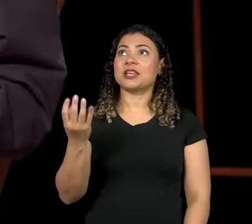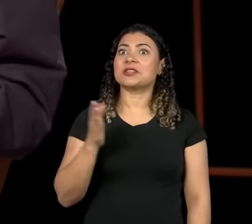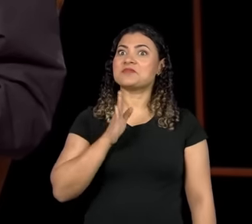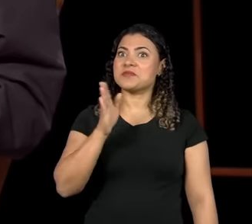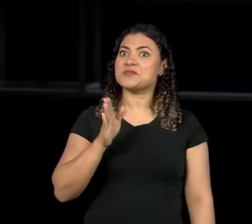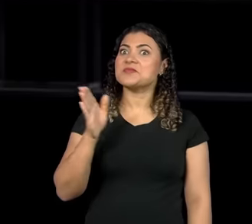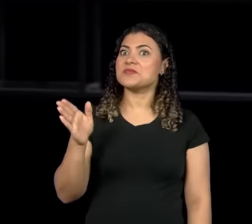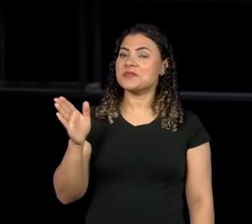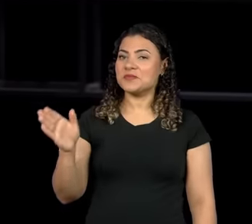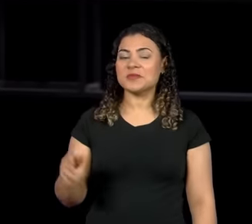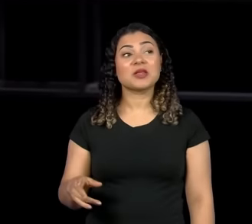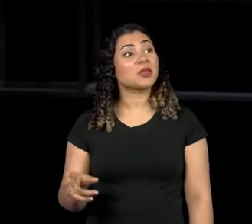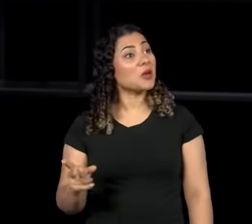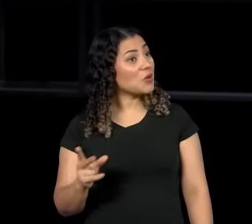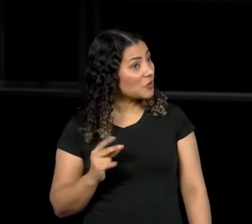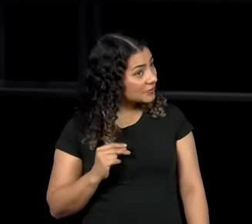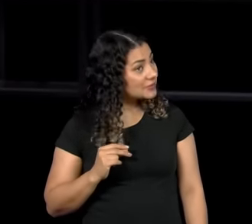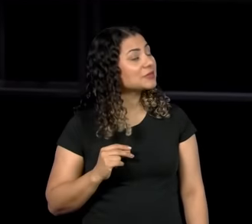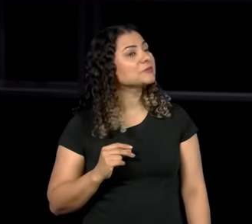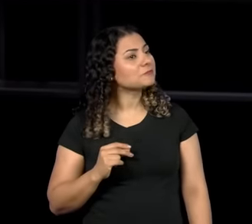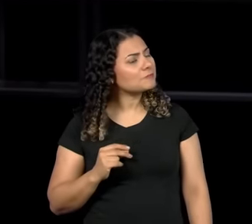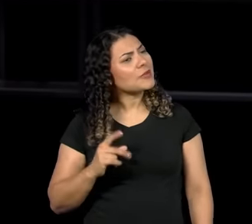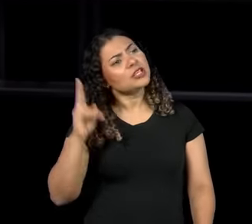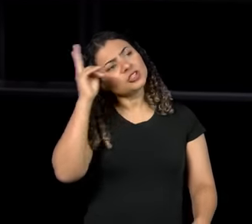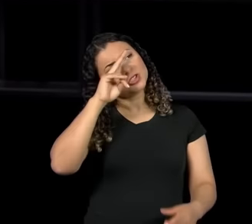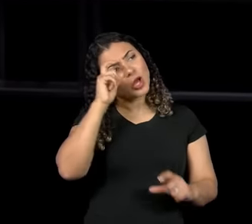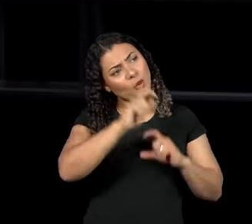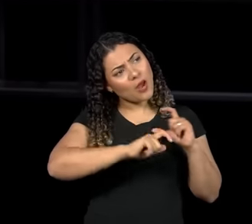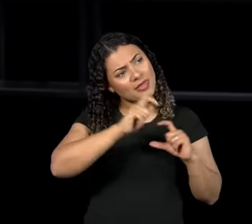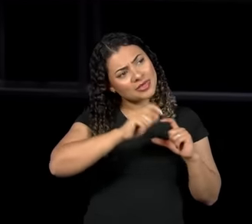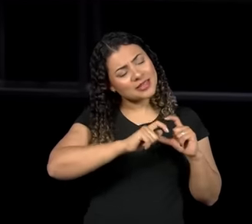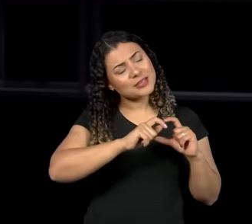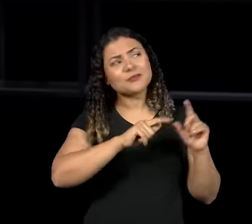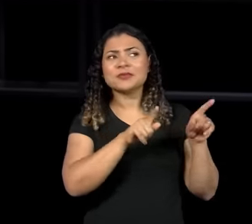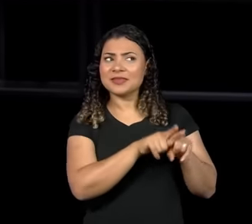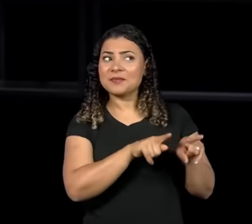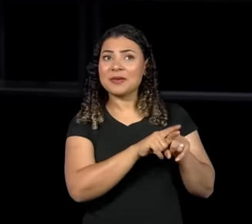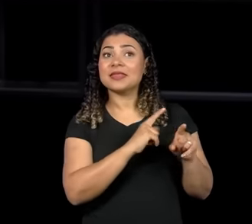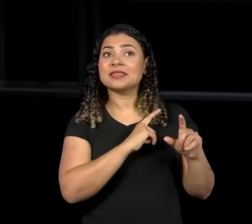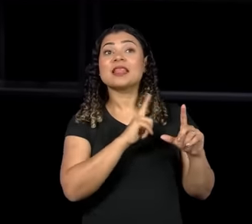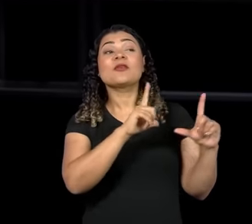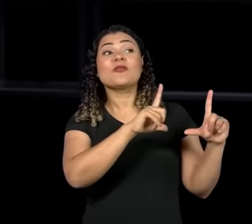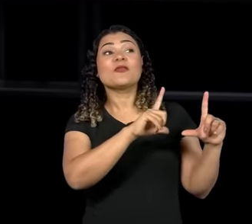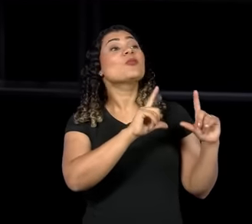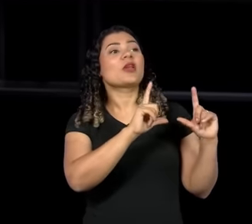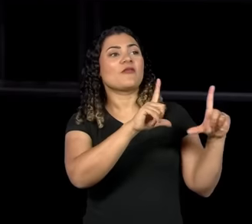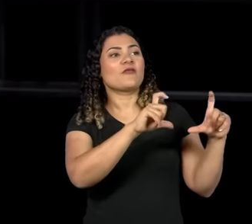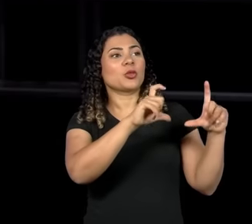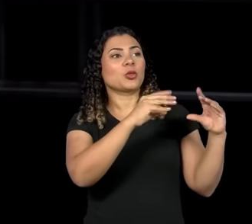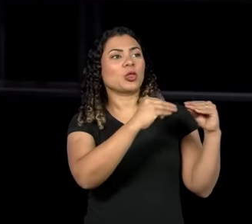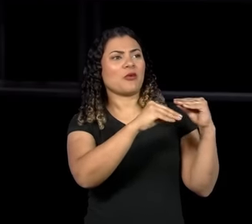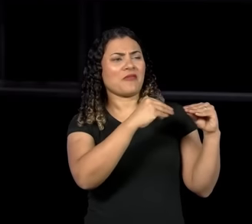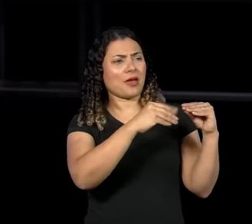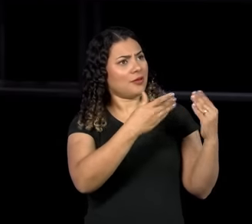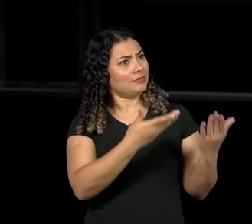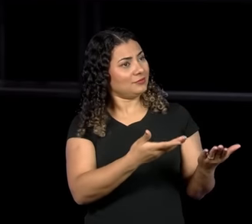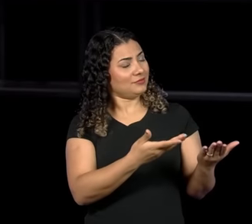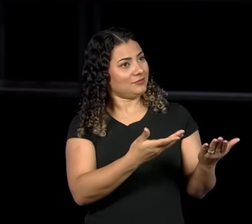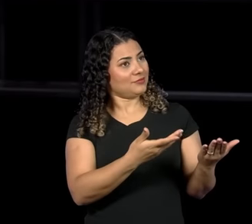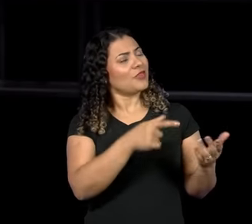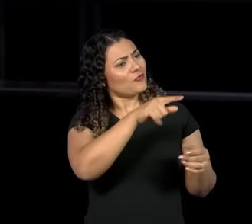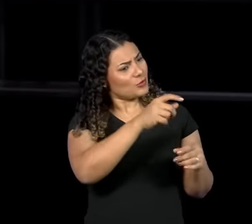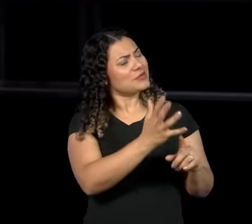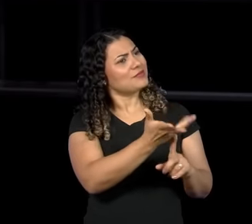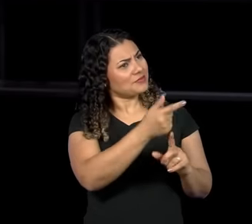É. Bom, além disso, das histórias em quadrinhos, também tem as fotonovelas, né? Você e vários artistas